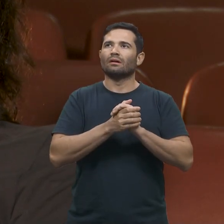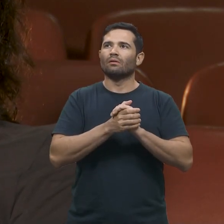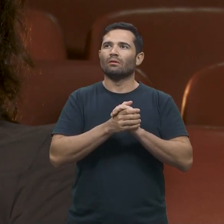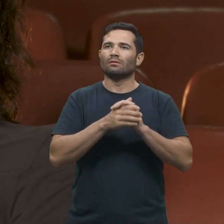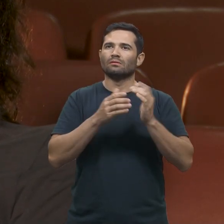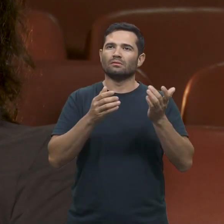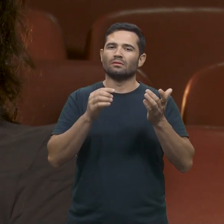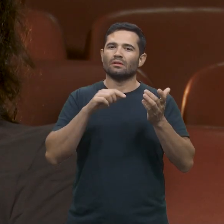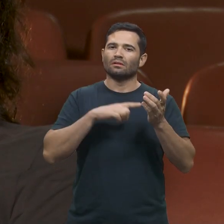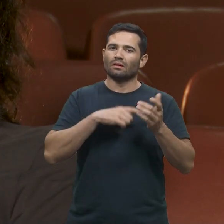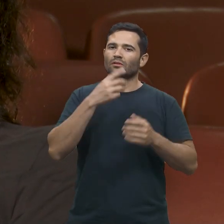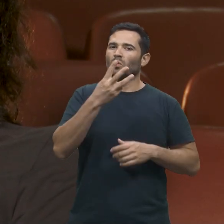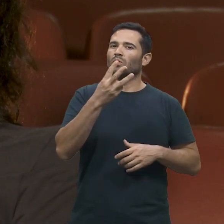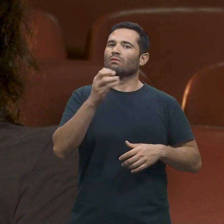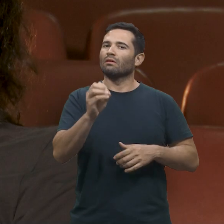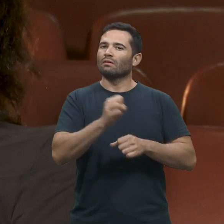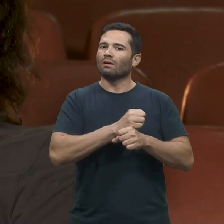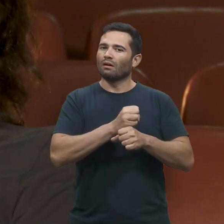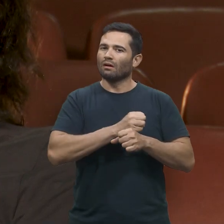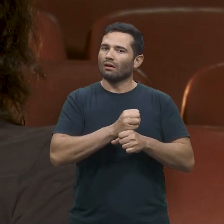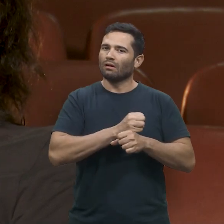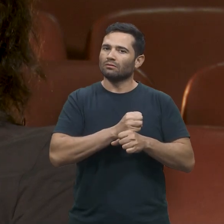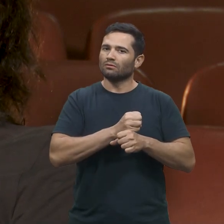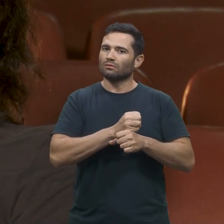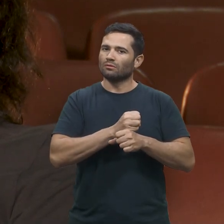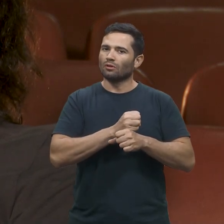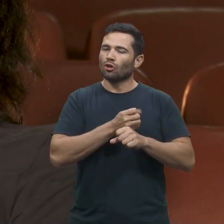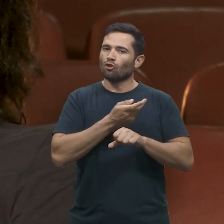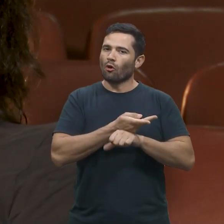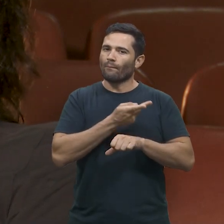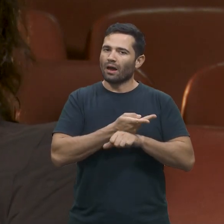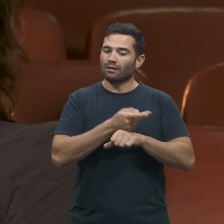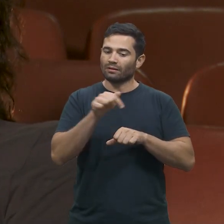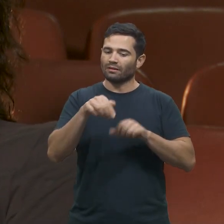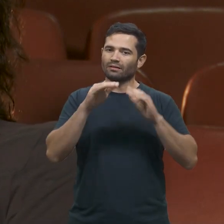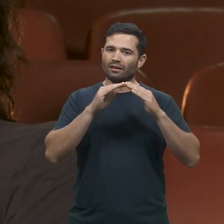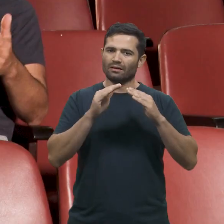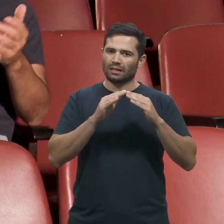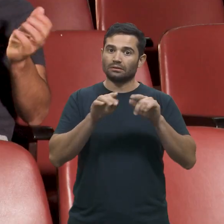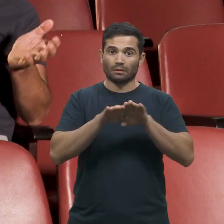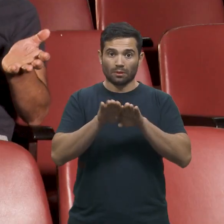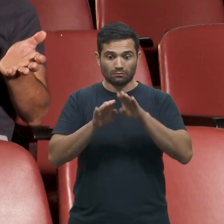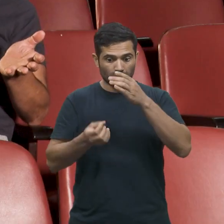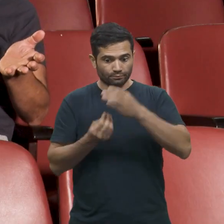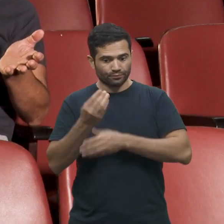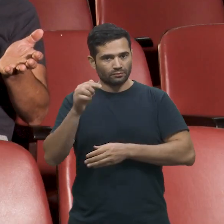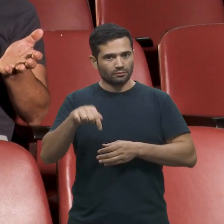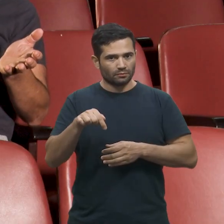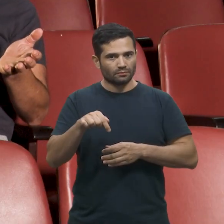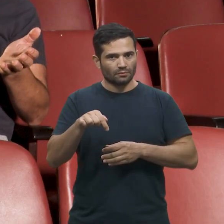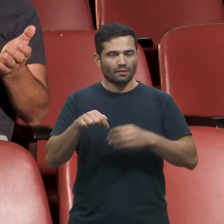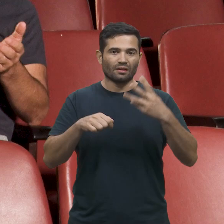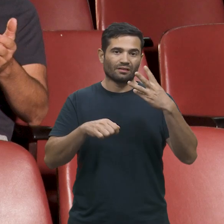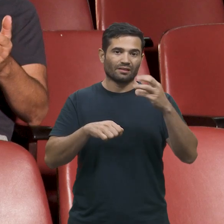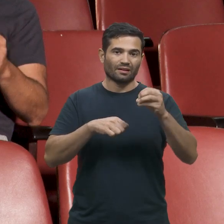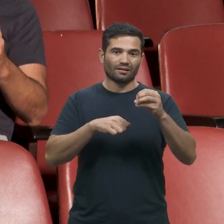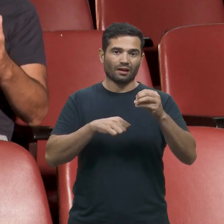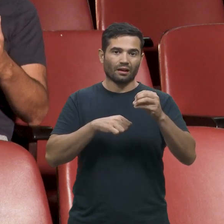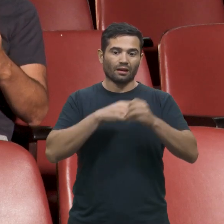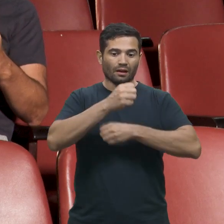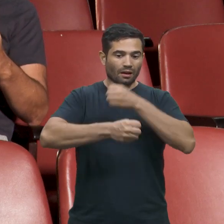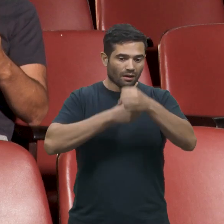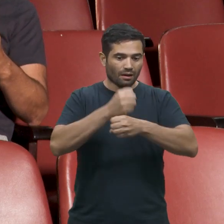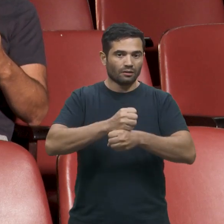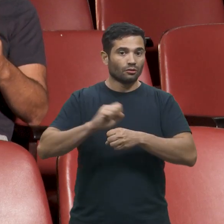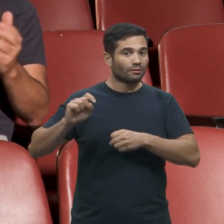comemoração dos 30 anos do Prata da Casa, que também nasce aqui. E 30